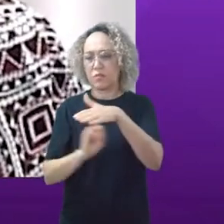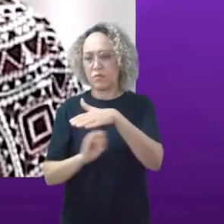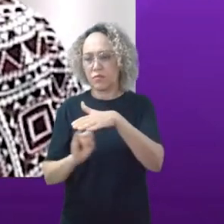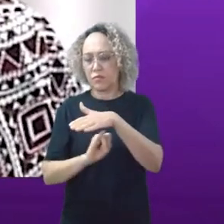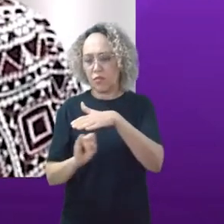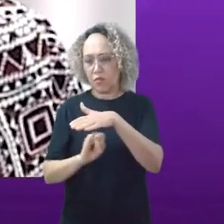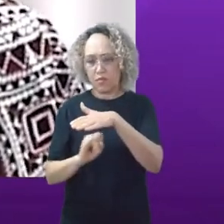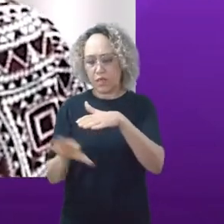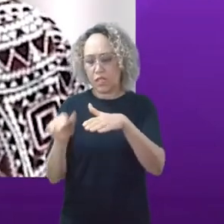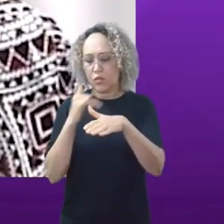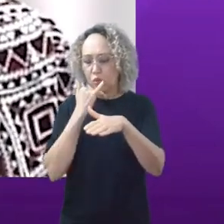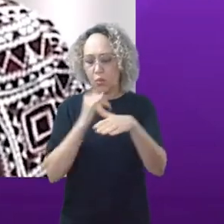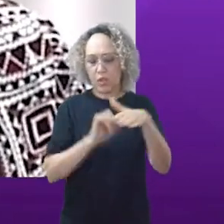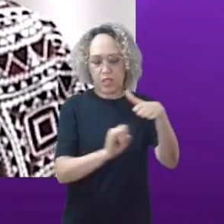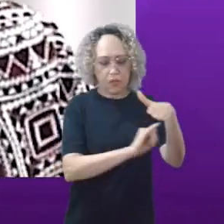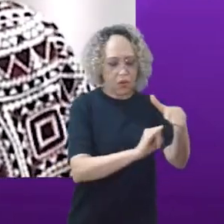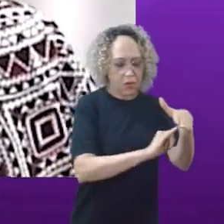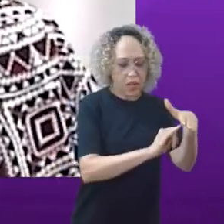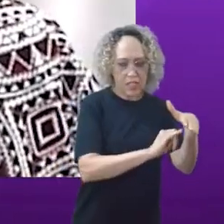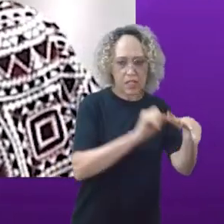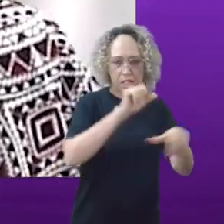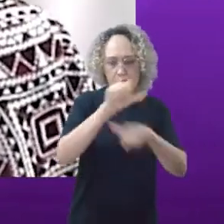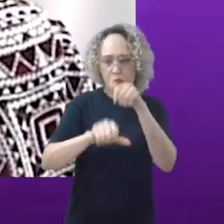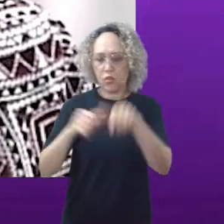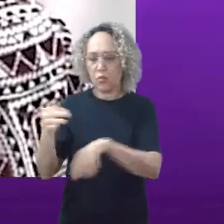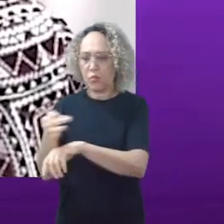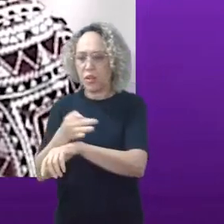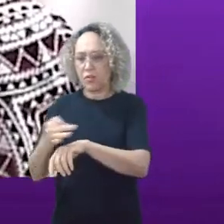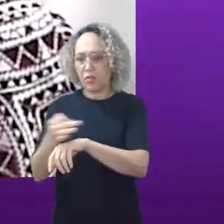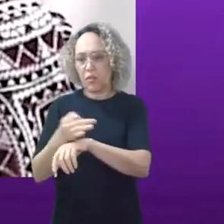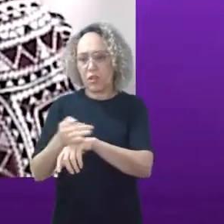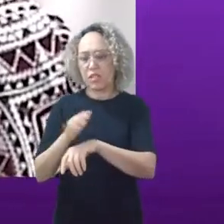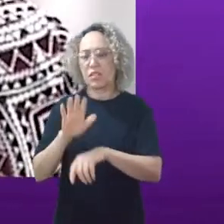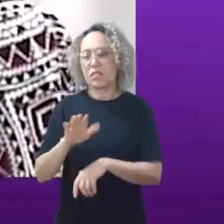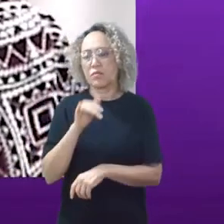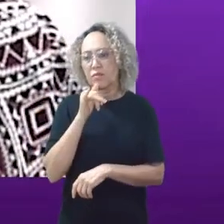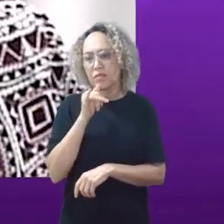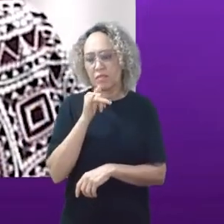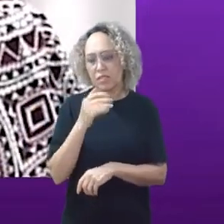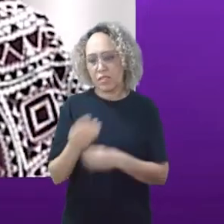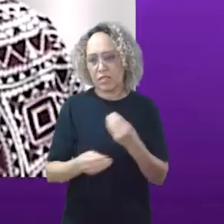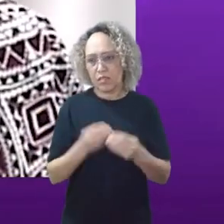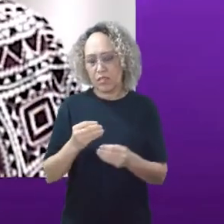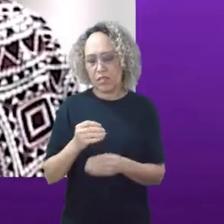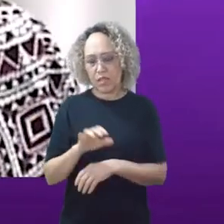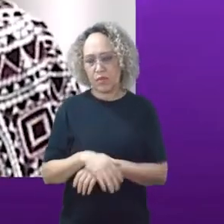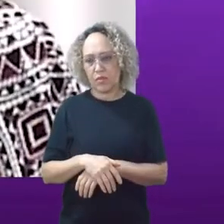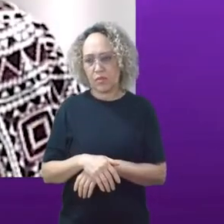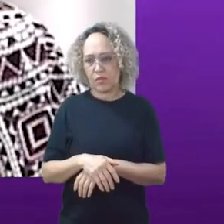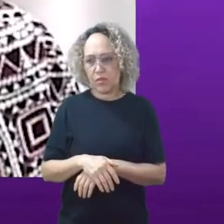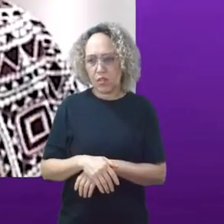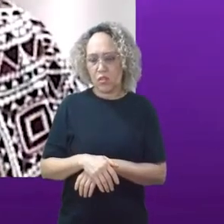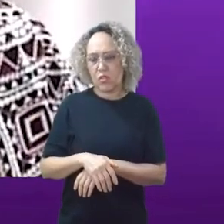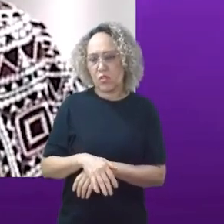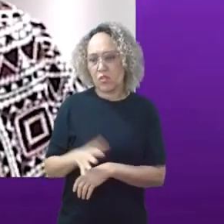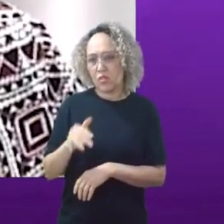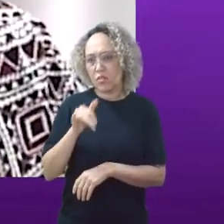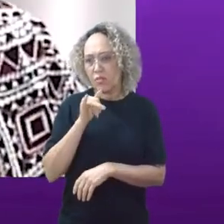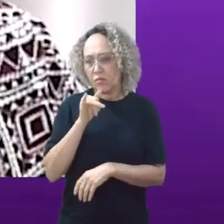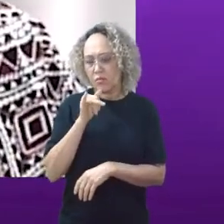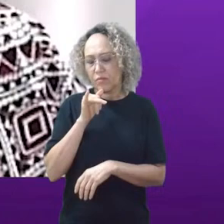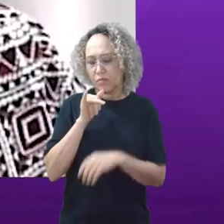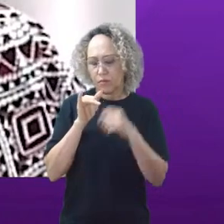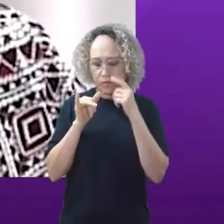pessoas inscritas, mas só 9,5 milhões que de fato conseguem fazer o pagamento de suas